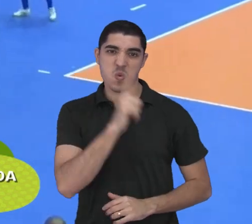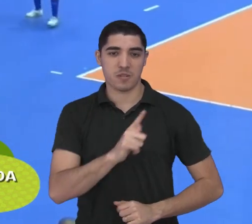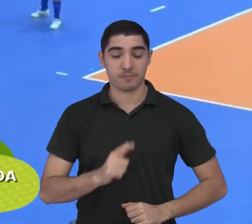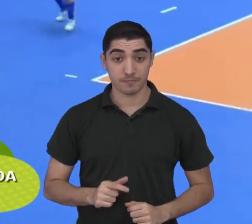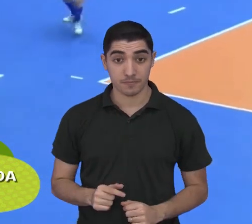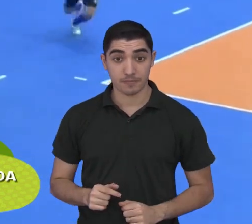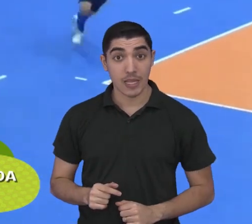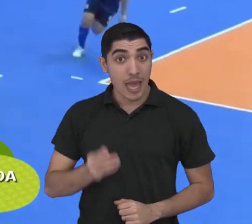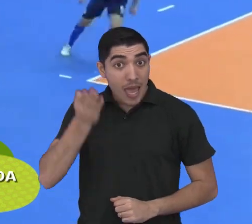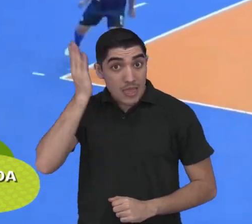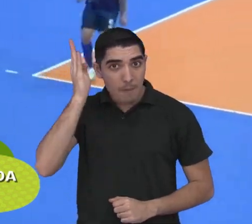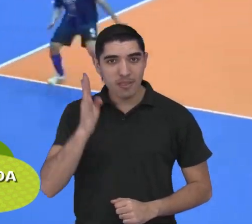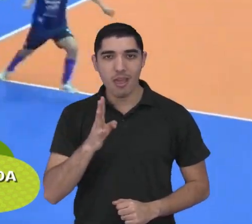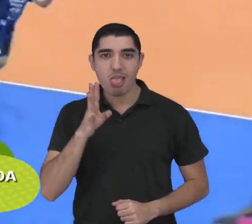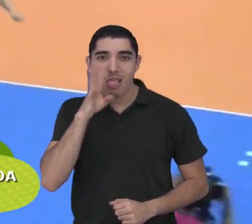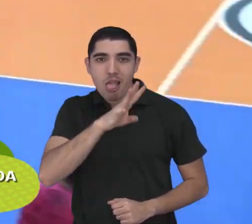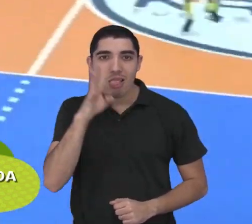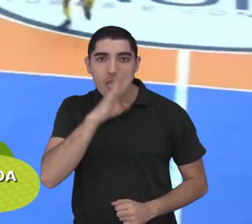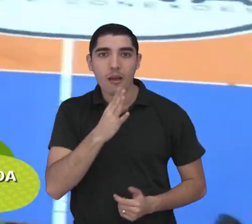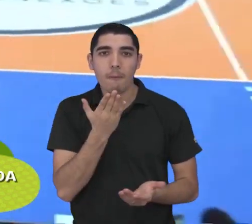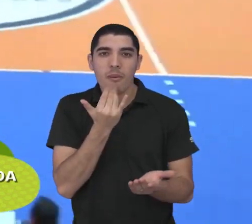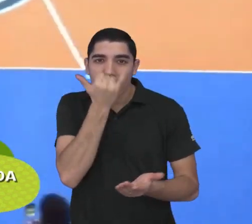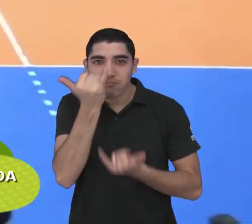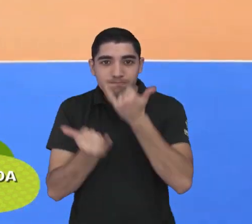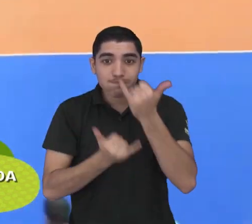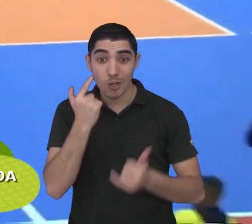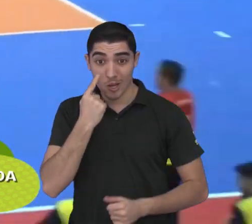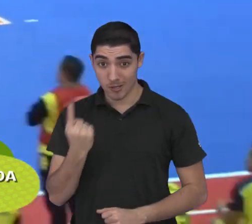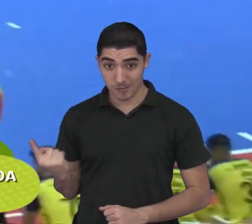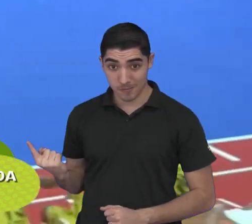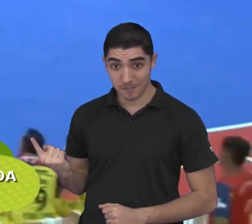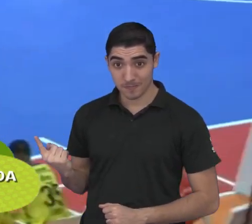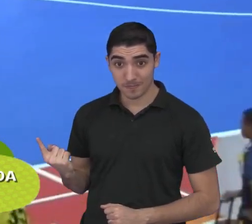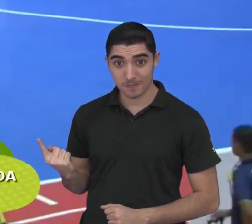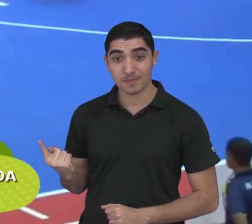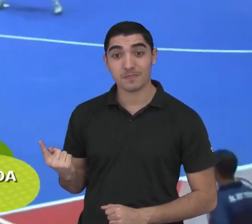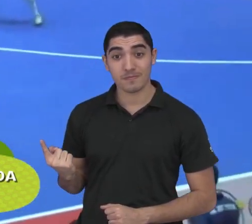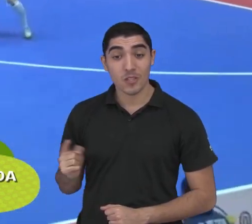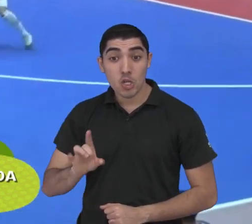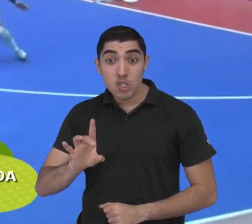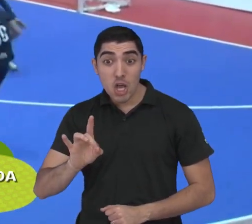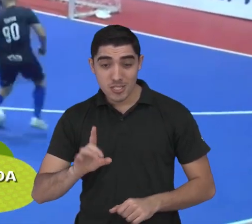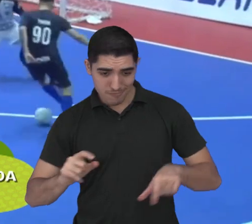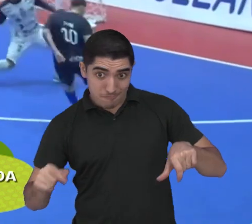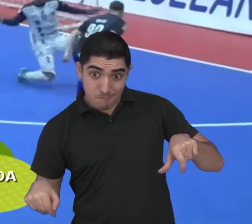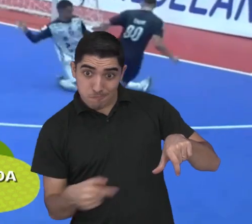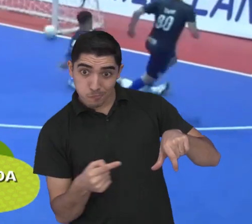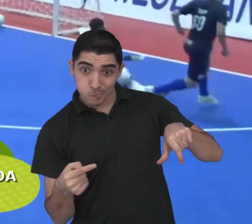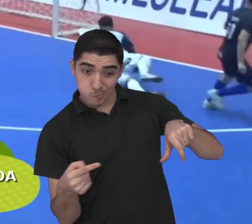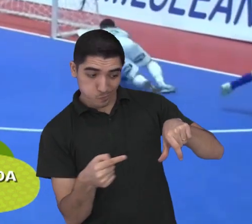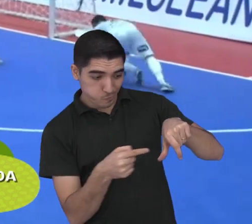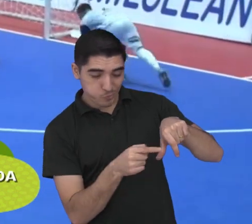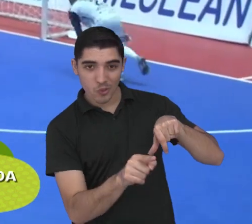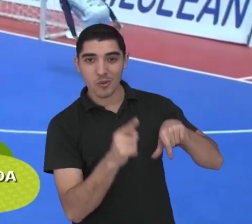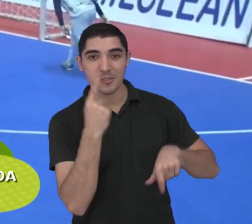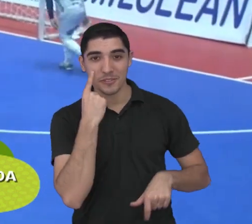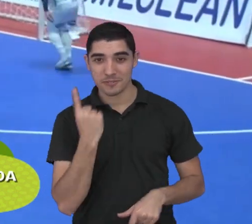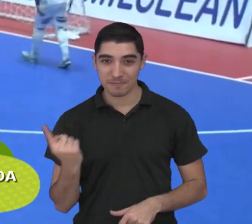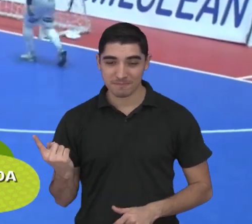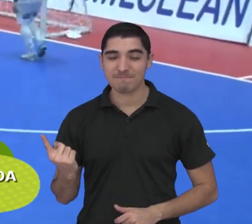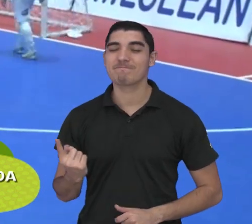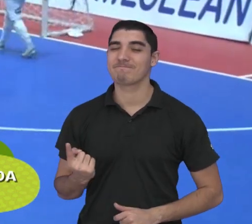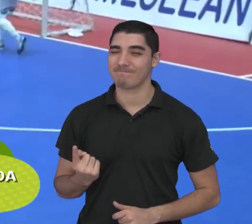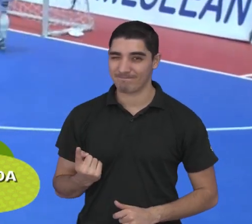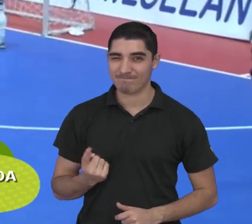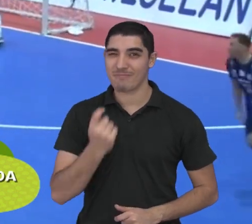O Taubaté ia abusando de perder gols, desta vez com Tintim, ele saiu livre na cara de Vini Oliveira, carregou, penteou e a bola beijou